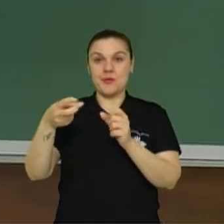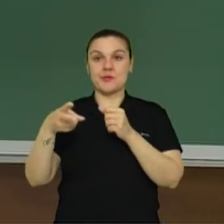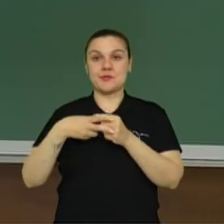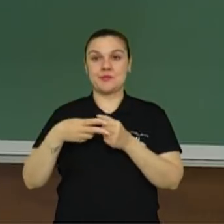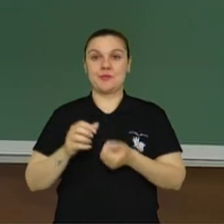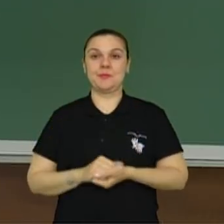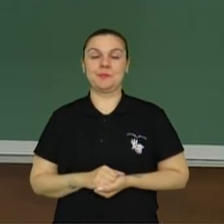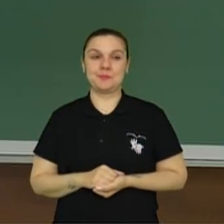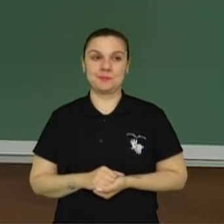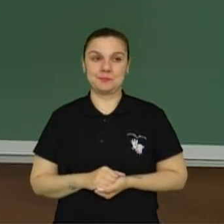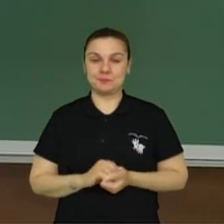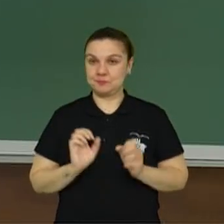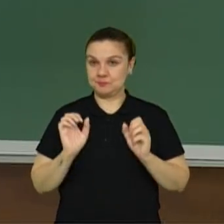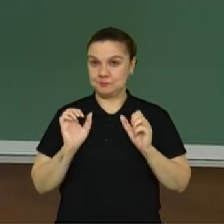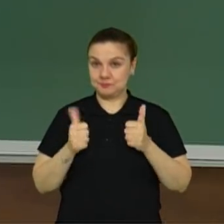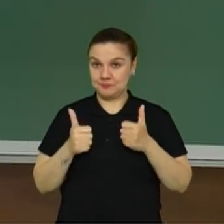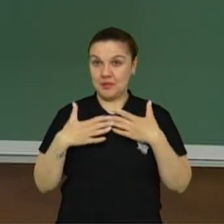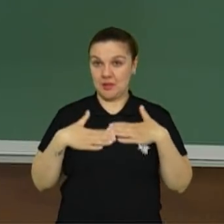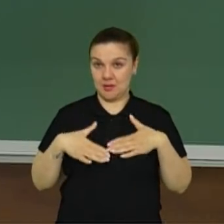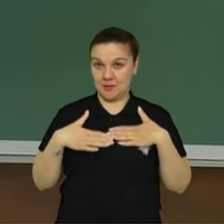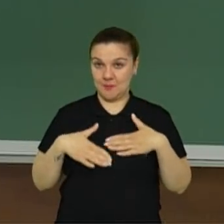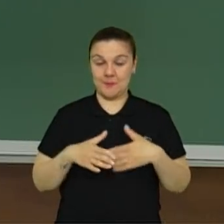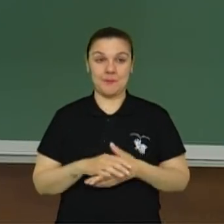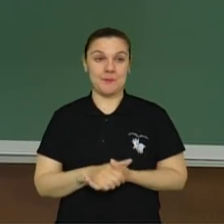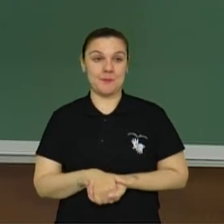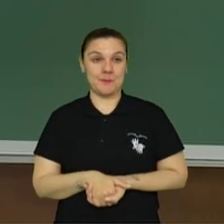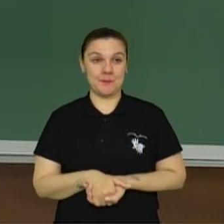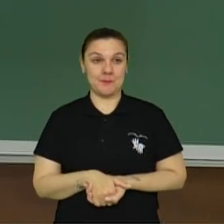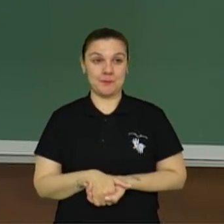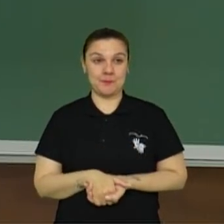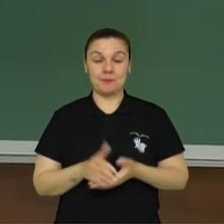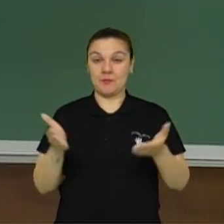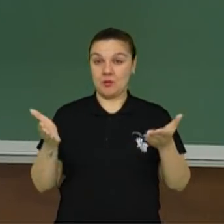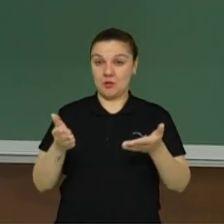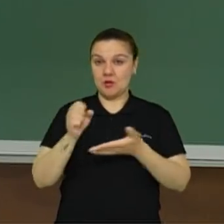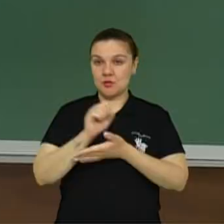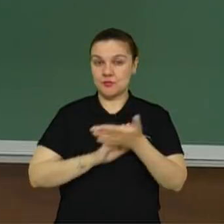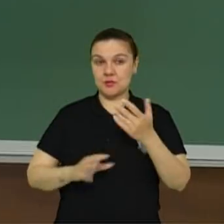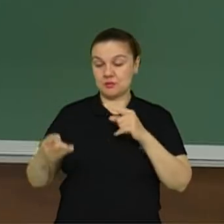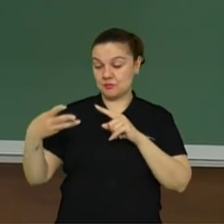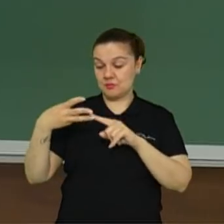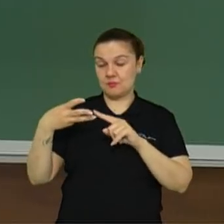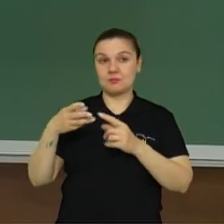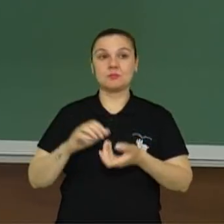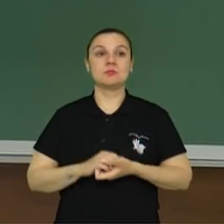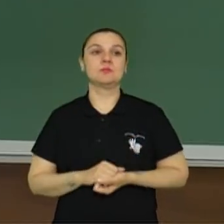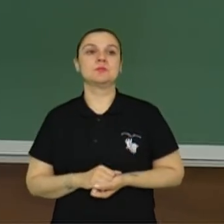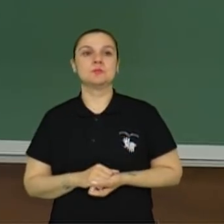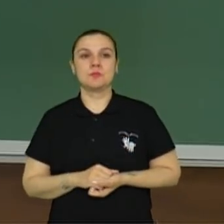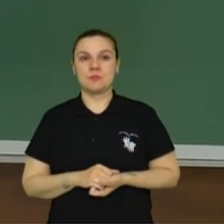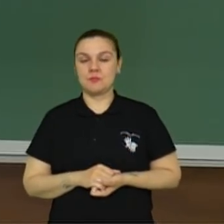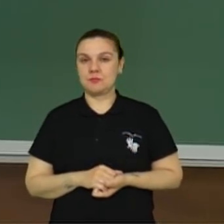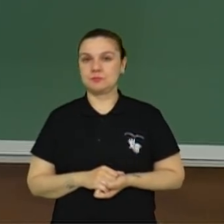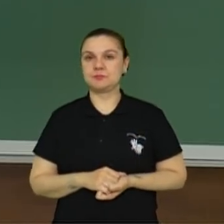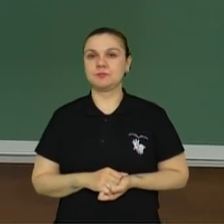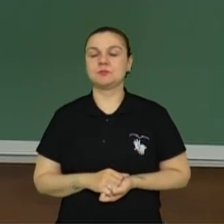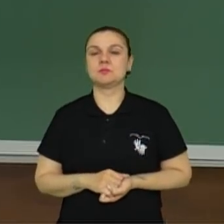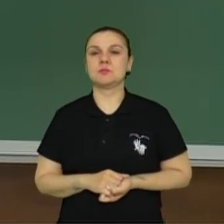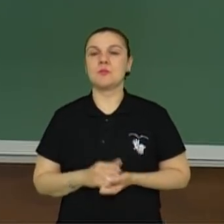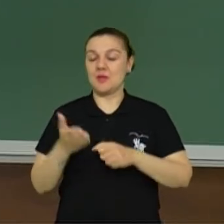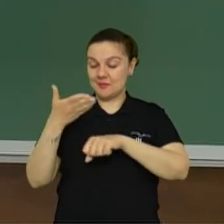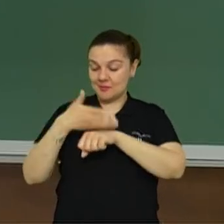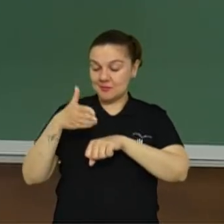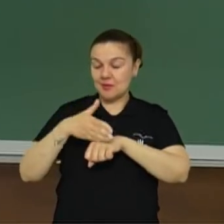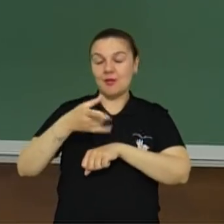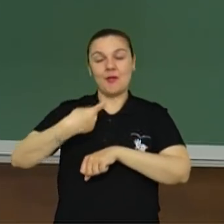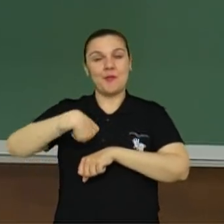depois do verbo, após o verbo. Tranquilo? E agora a terceira atividade aqui para nós praticarmos,